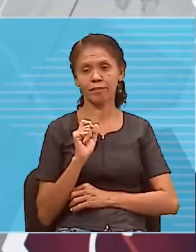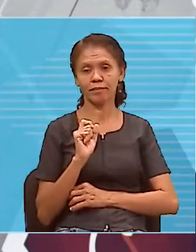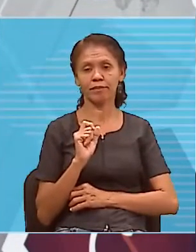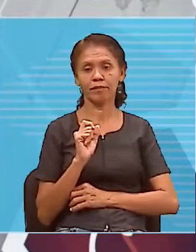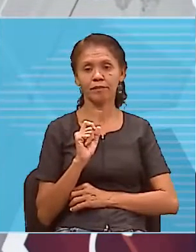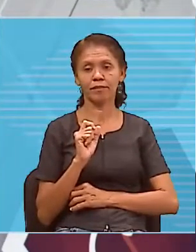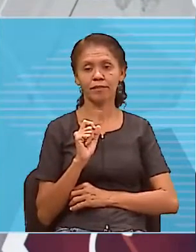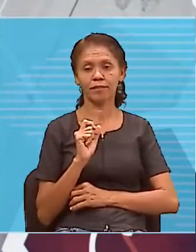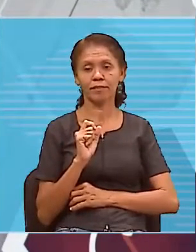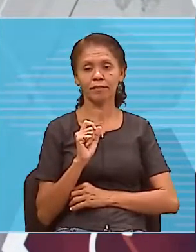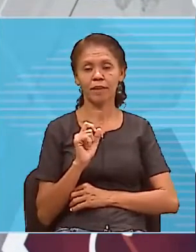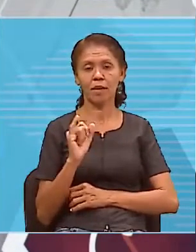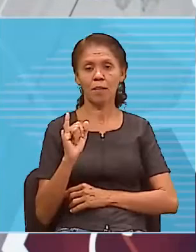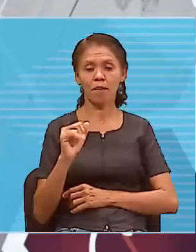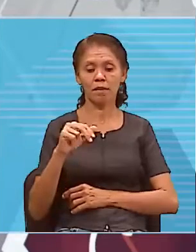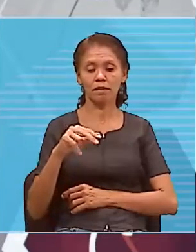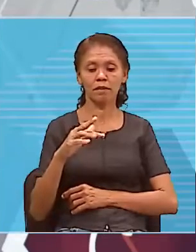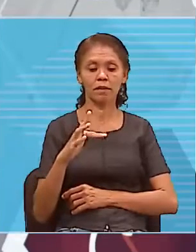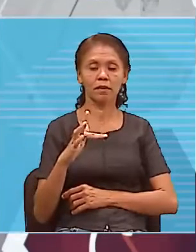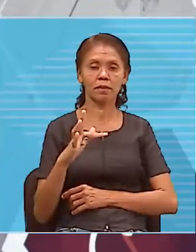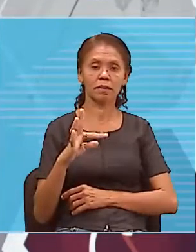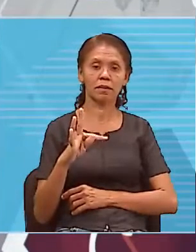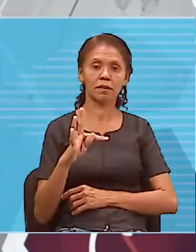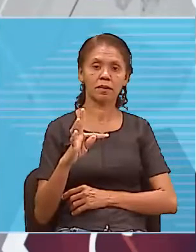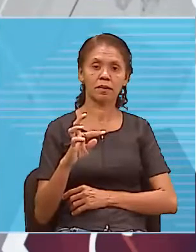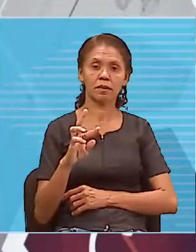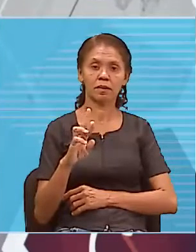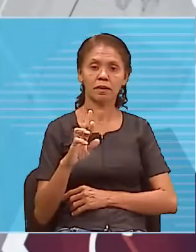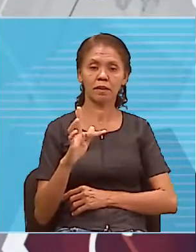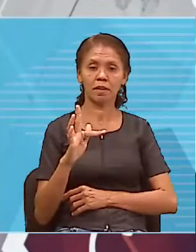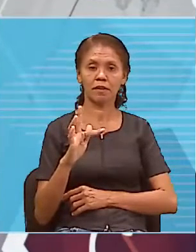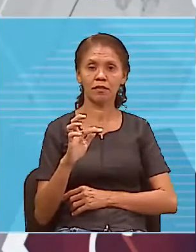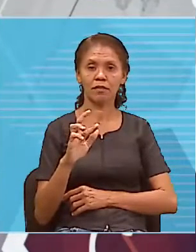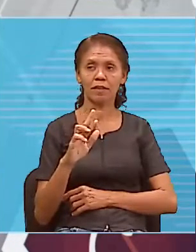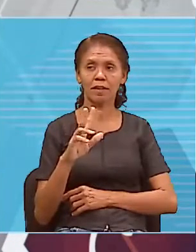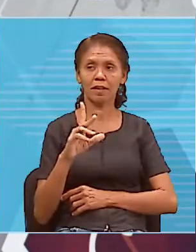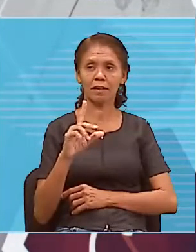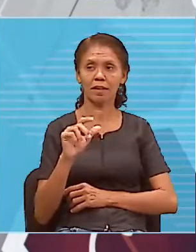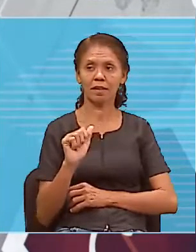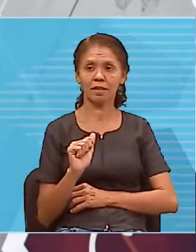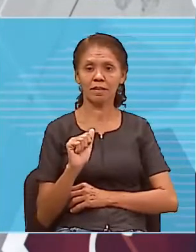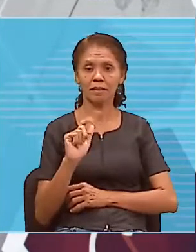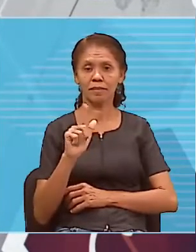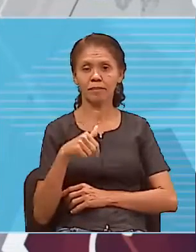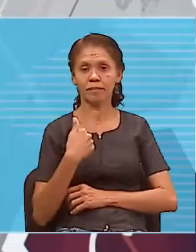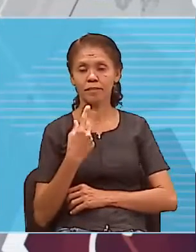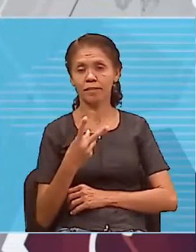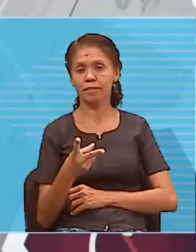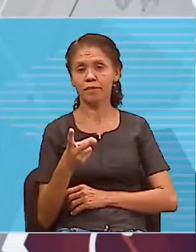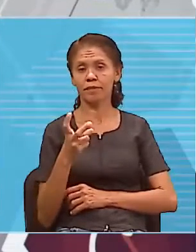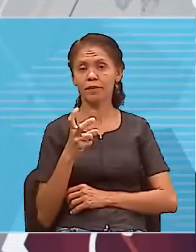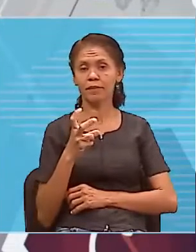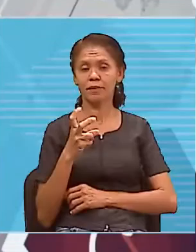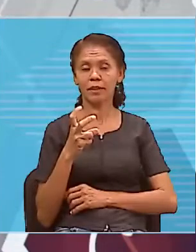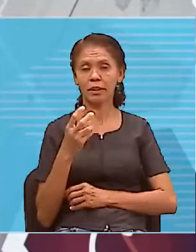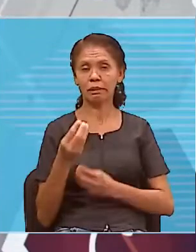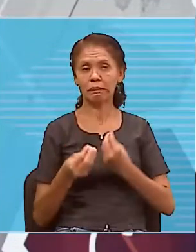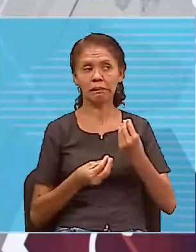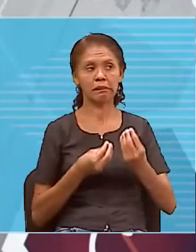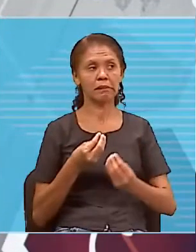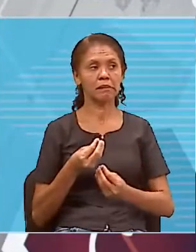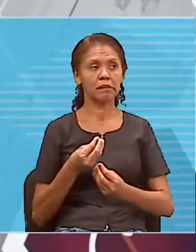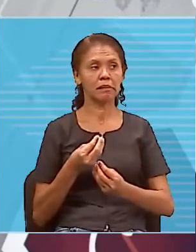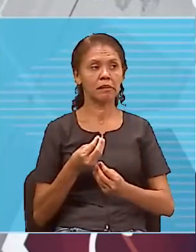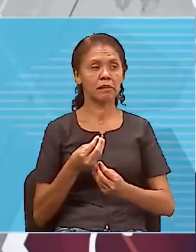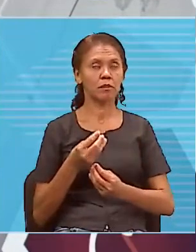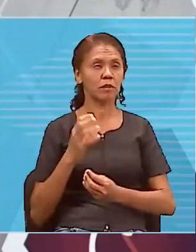uma interferência a gente percebe isso quando você vai conectar uma